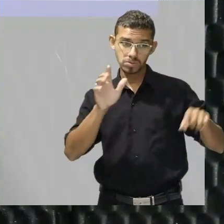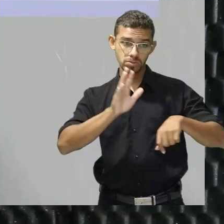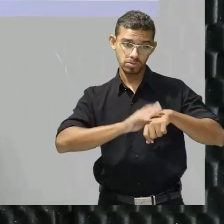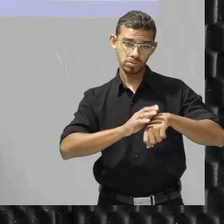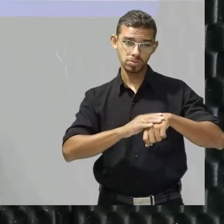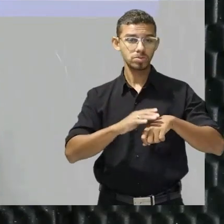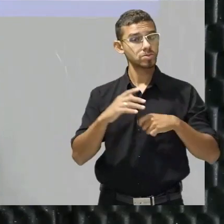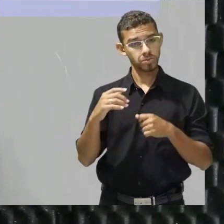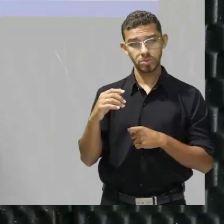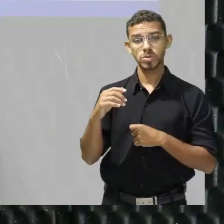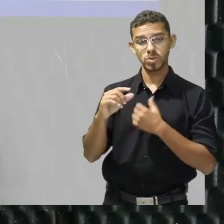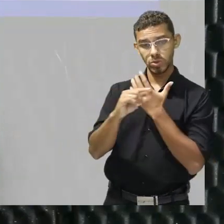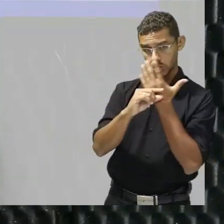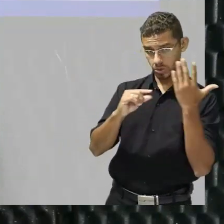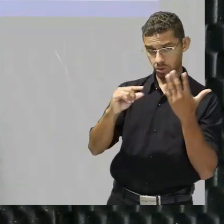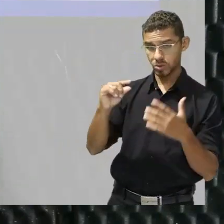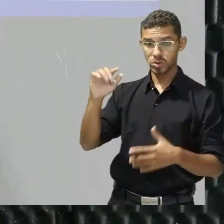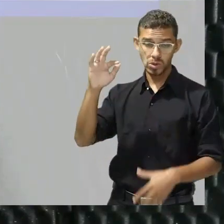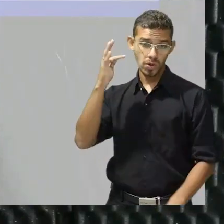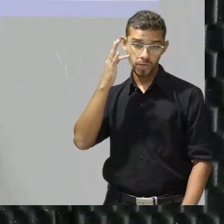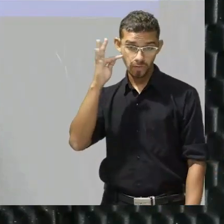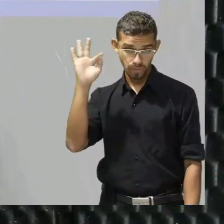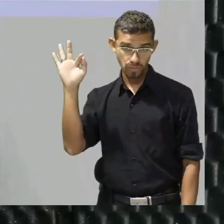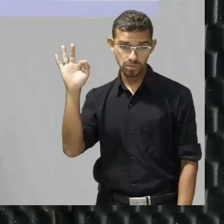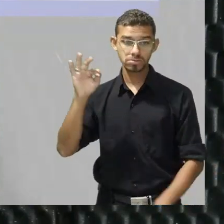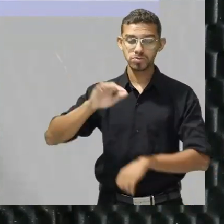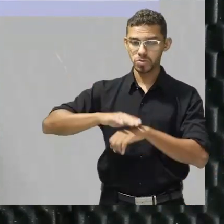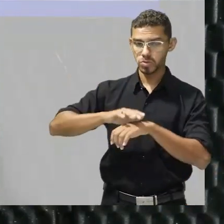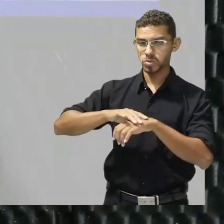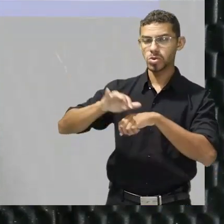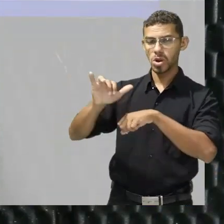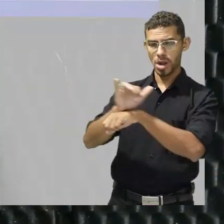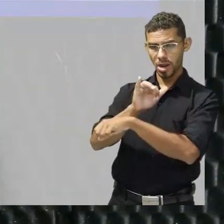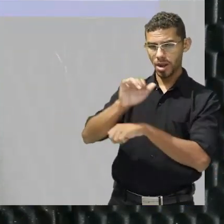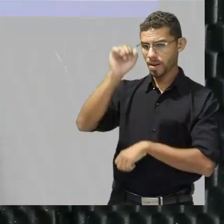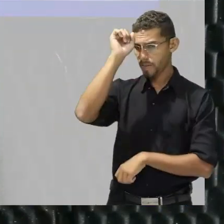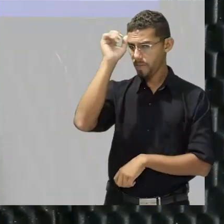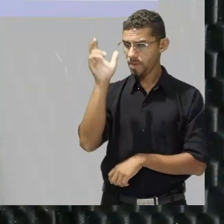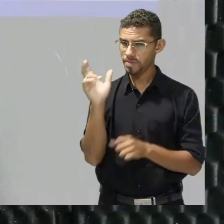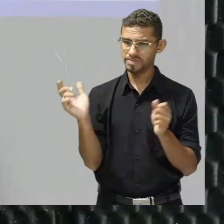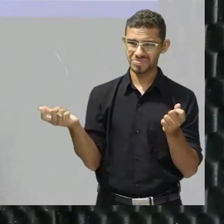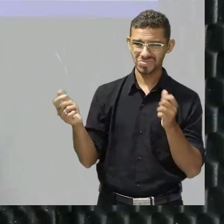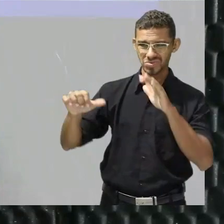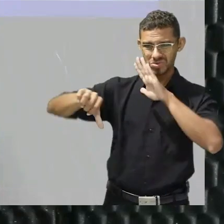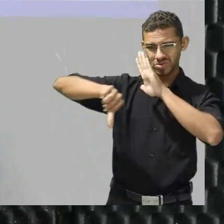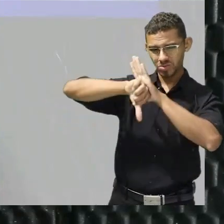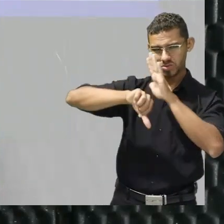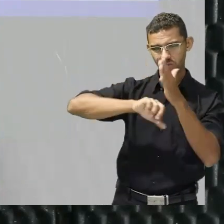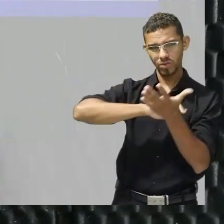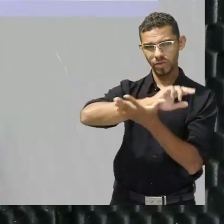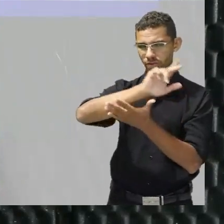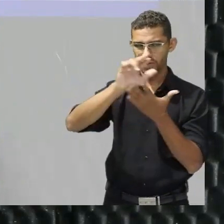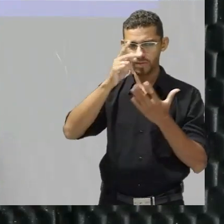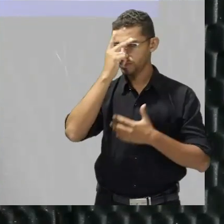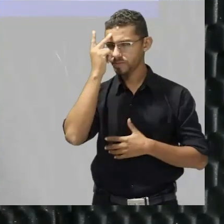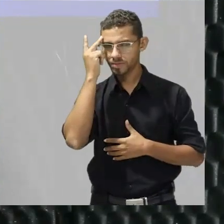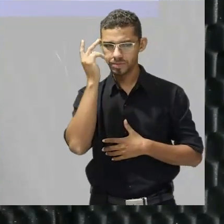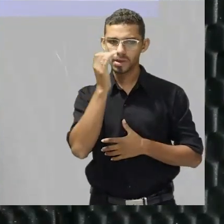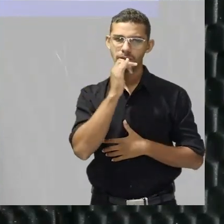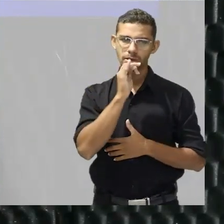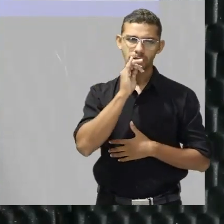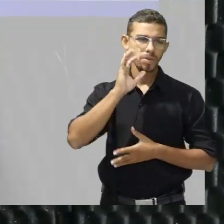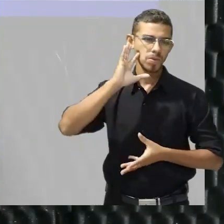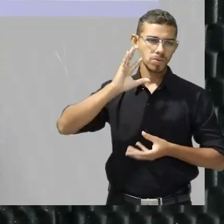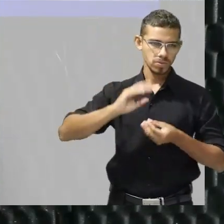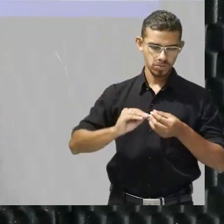reprodução prevista por dia dessas estratégias comerciais que afetam negativamente inúmeras indivíduos observem como